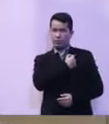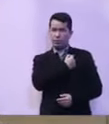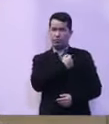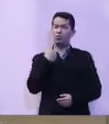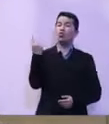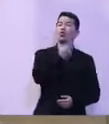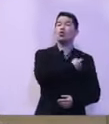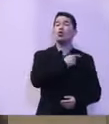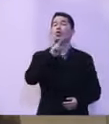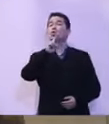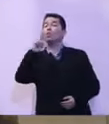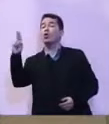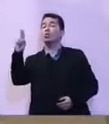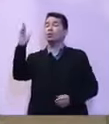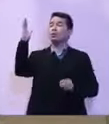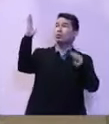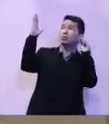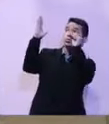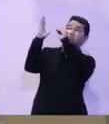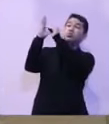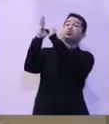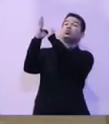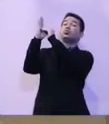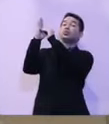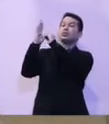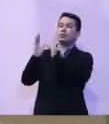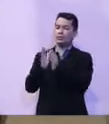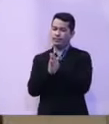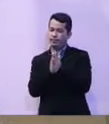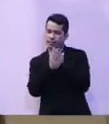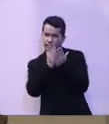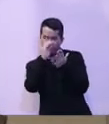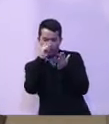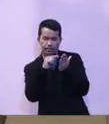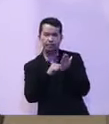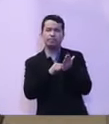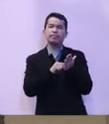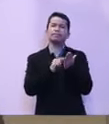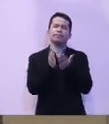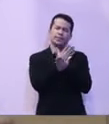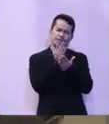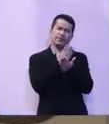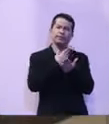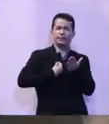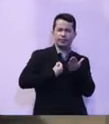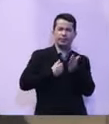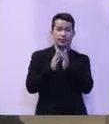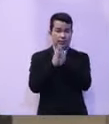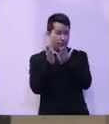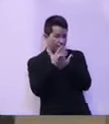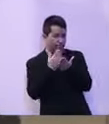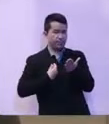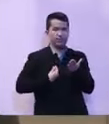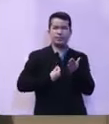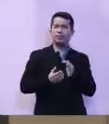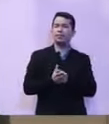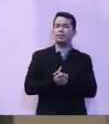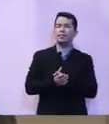pode dizer assim: mas se é assim, pastor, não é muita arrogância de alguém dizer que está